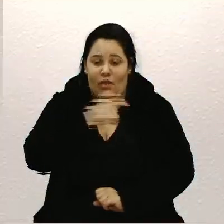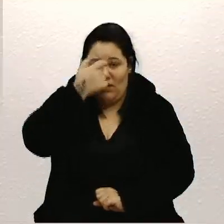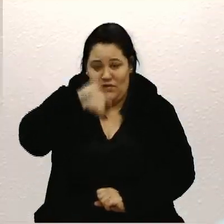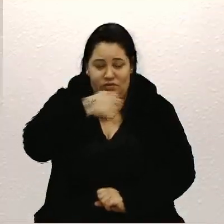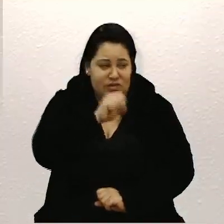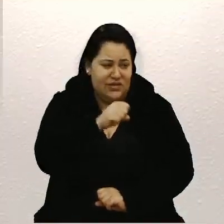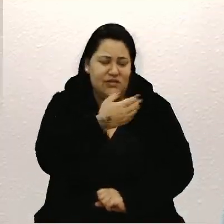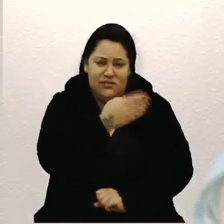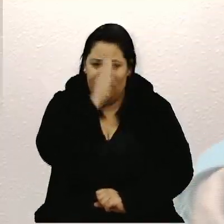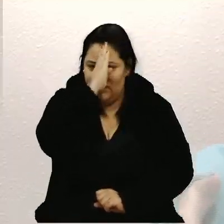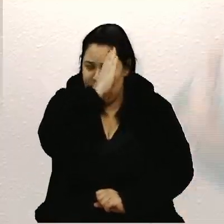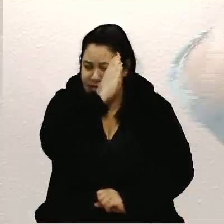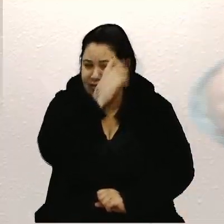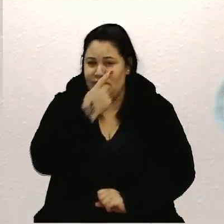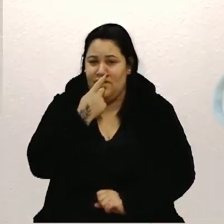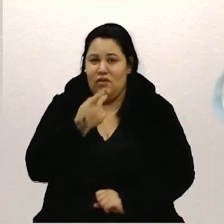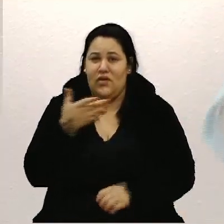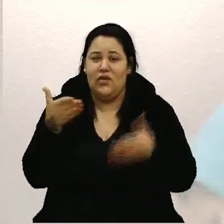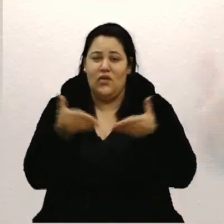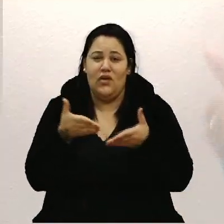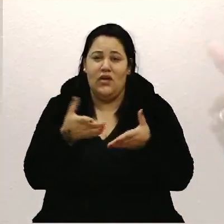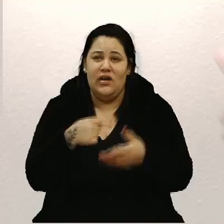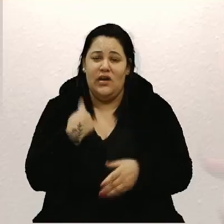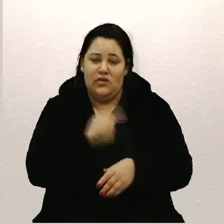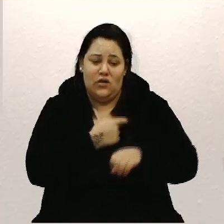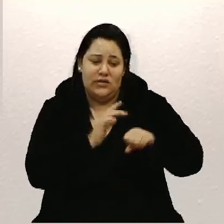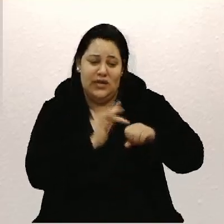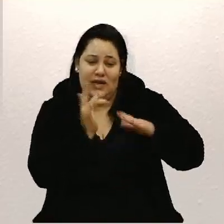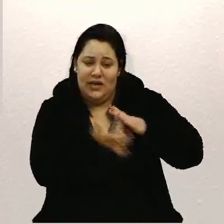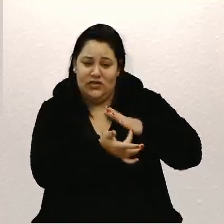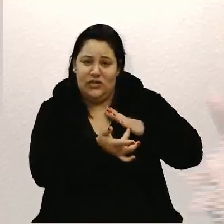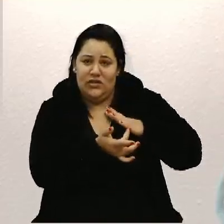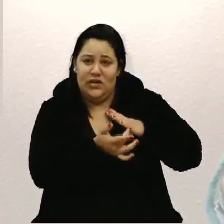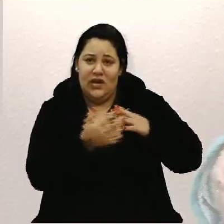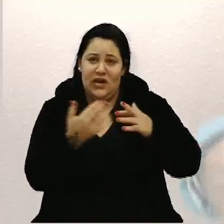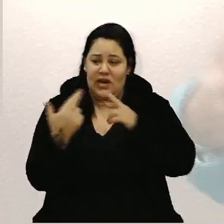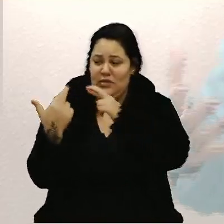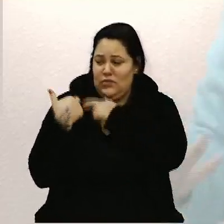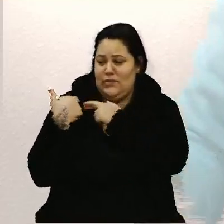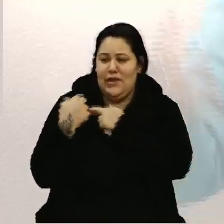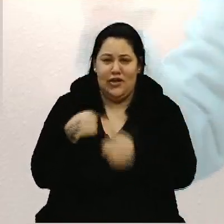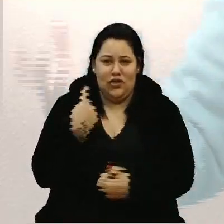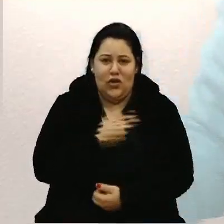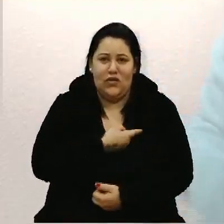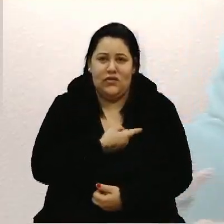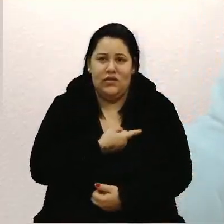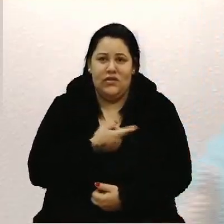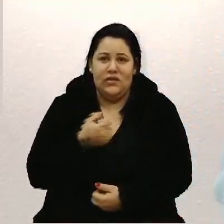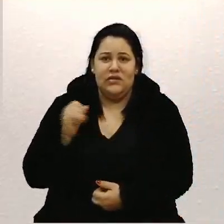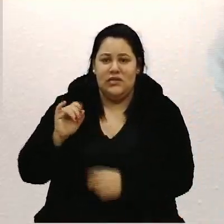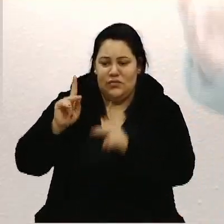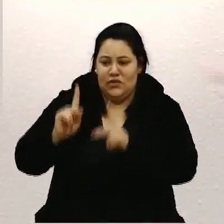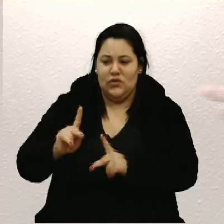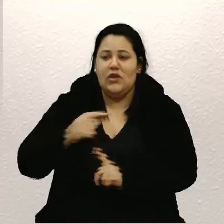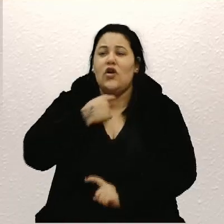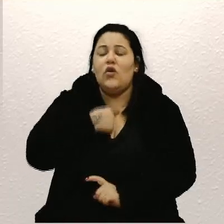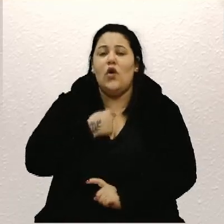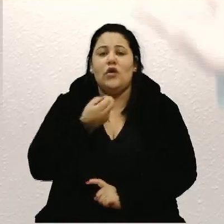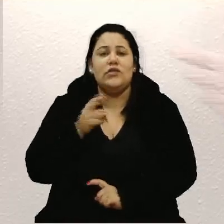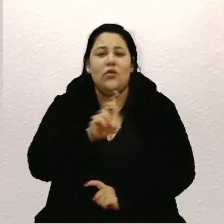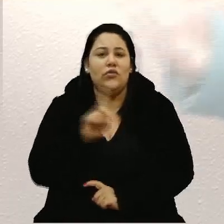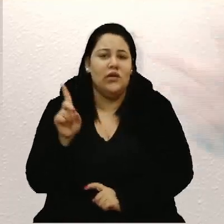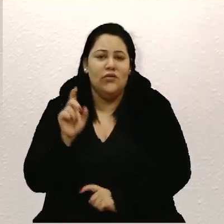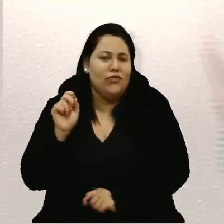vereador Bressan trouxe agora... A nossa rede, a responsabilidade é nossa, então se as pessoas gostam ou não daquilo que a gente faz, dos vídeos,